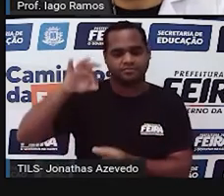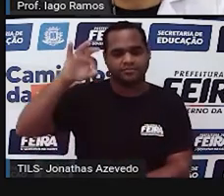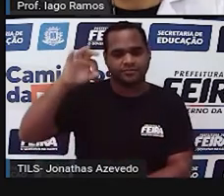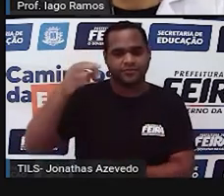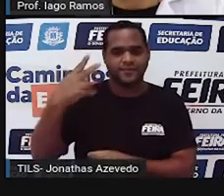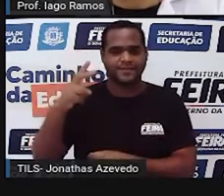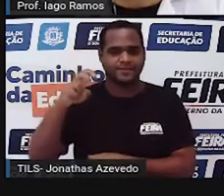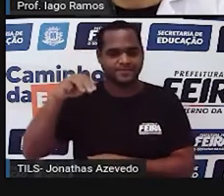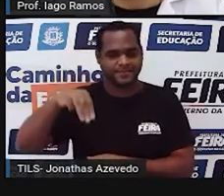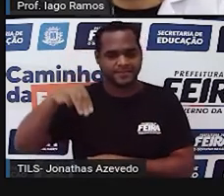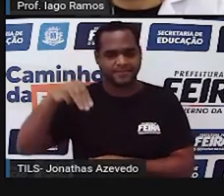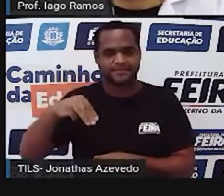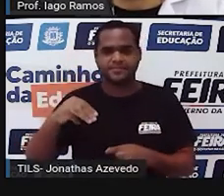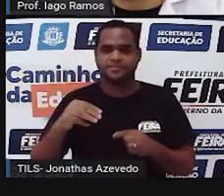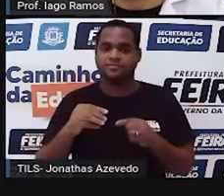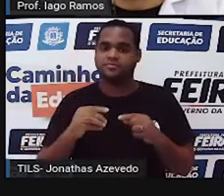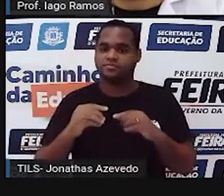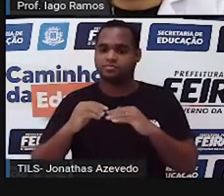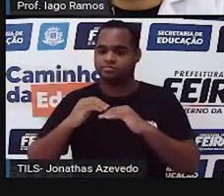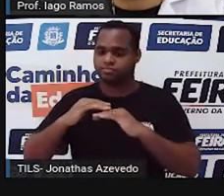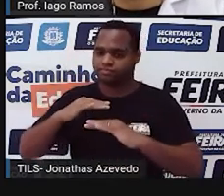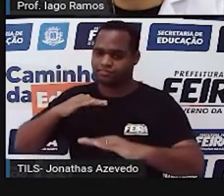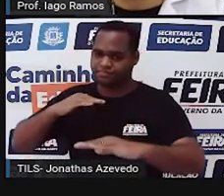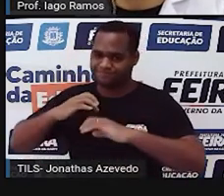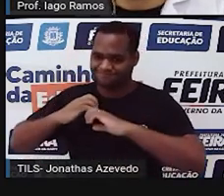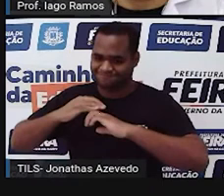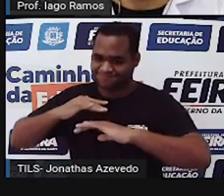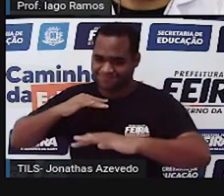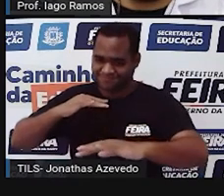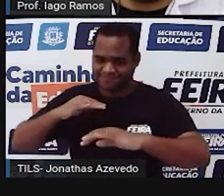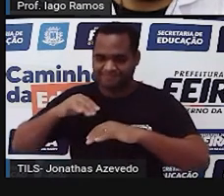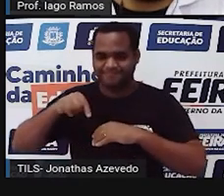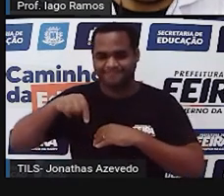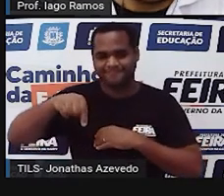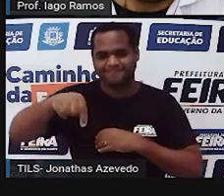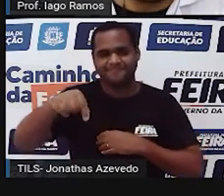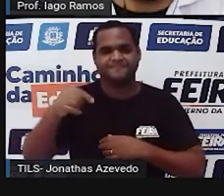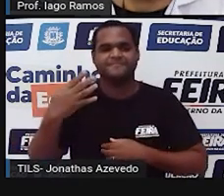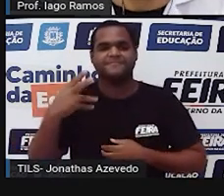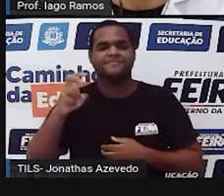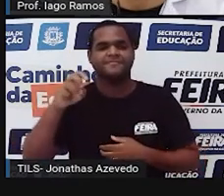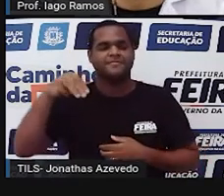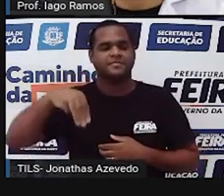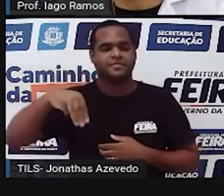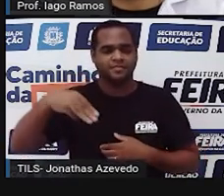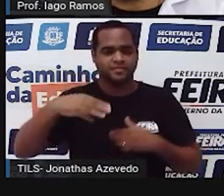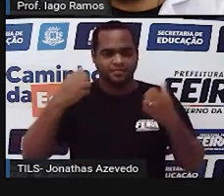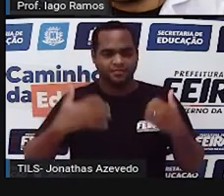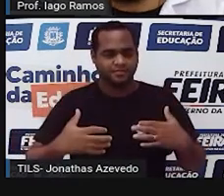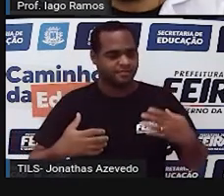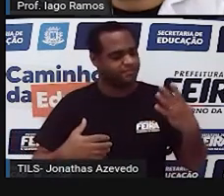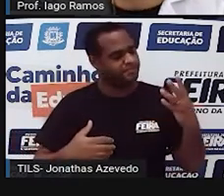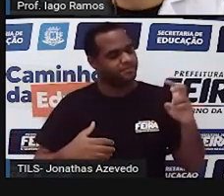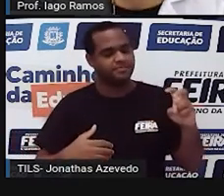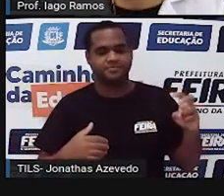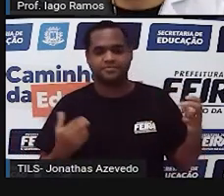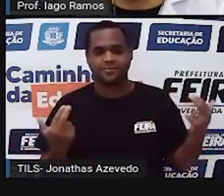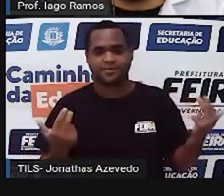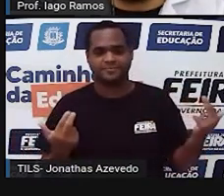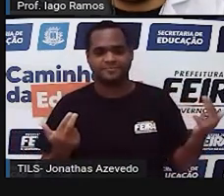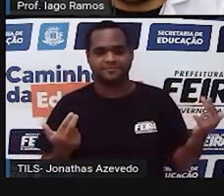45 metros EA que tem o formato de um retângulo lá do outro lado do lado esquerdo tem o mesmo tamanho